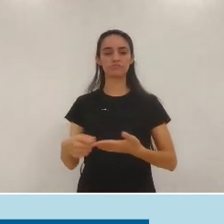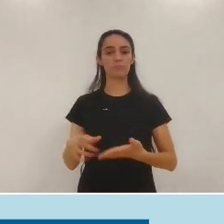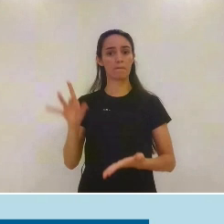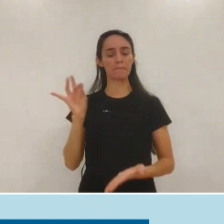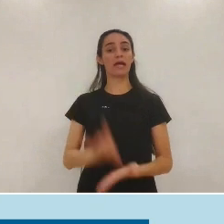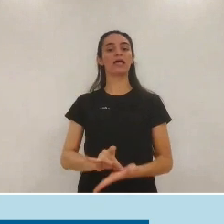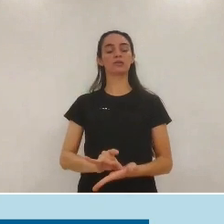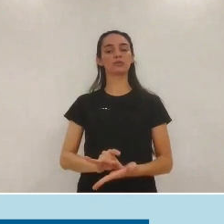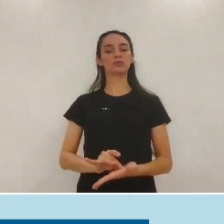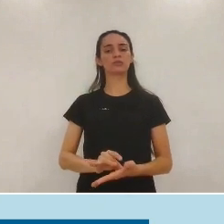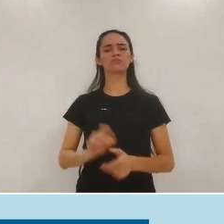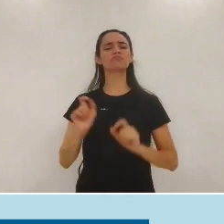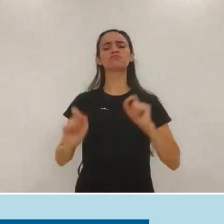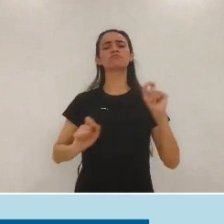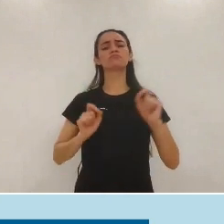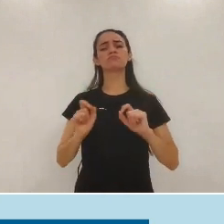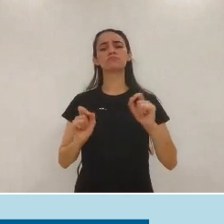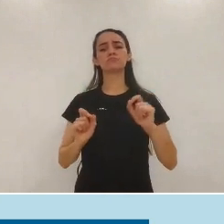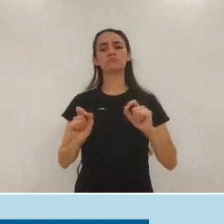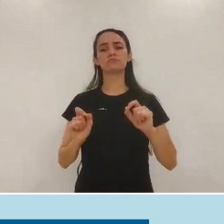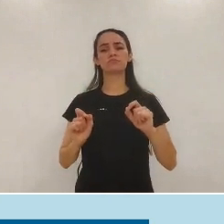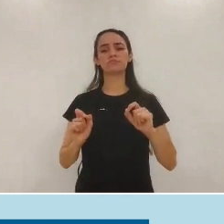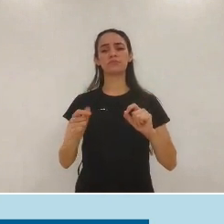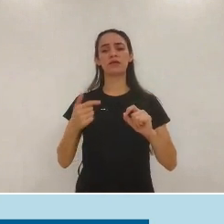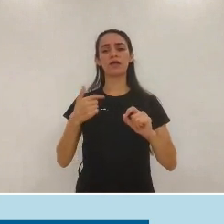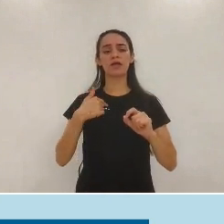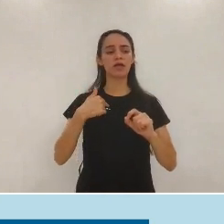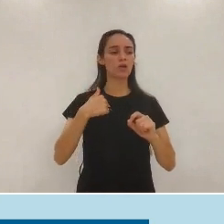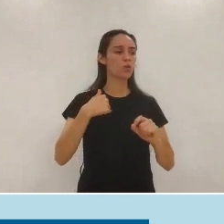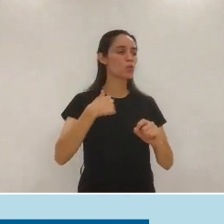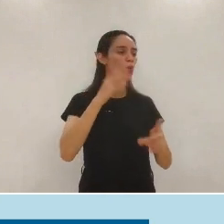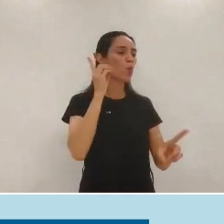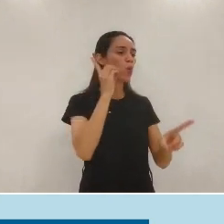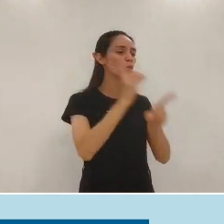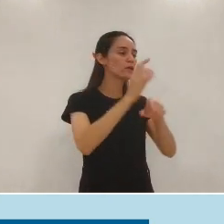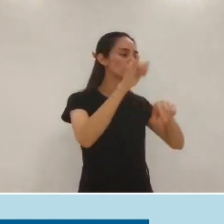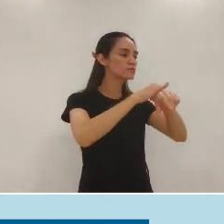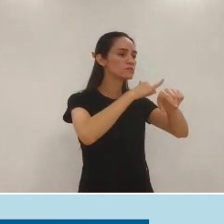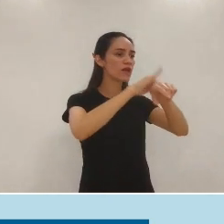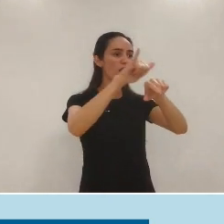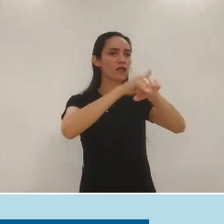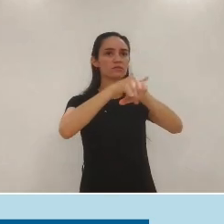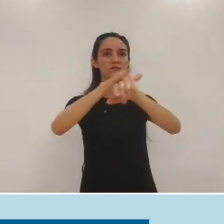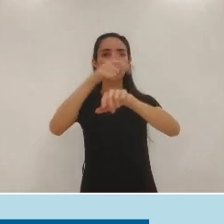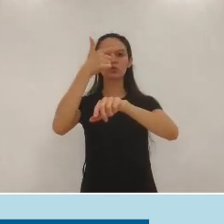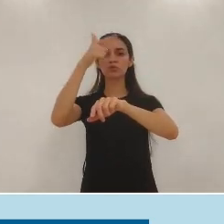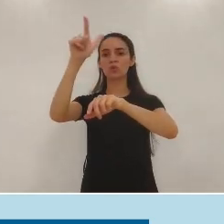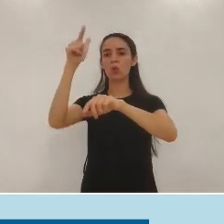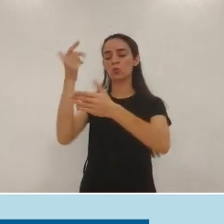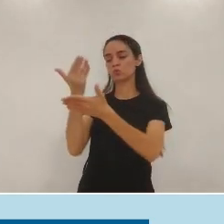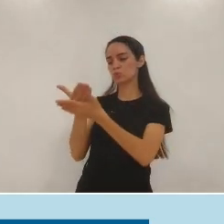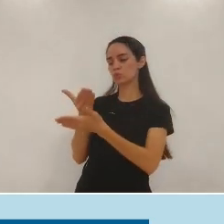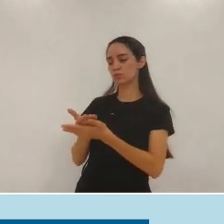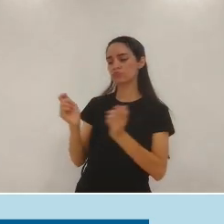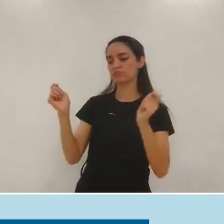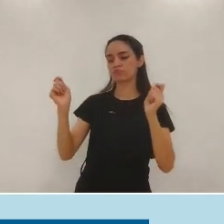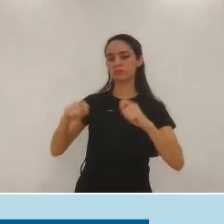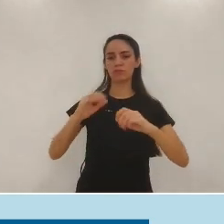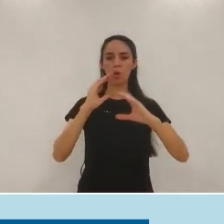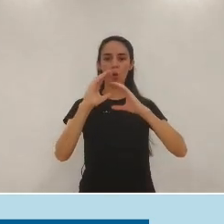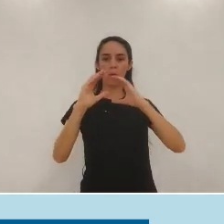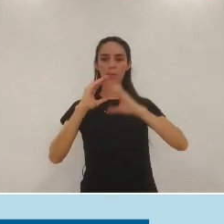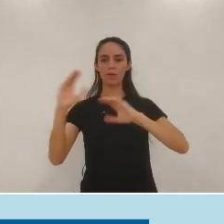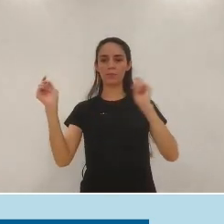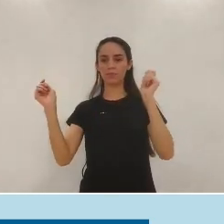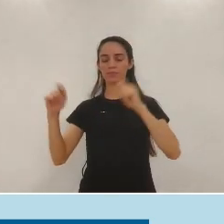quê? Eu encontrei outras técnicas de poder estudar, de poder me comunicar. E é por isso que muitos